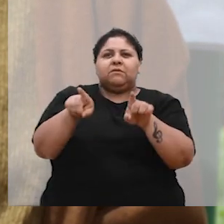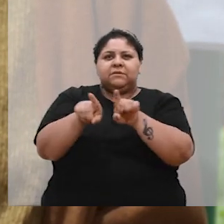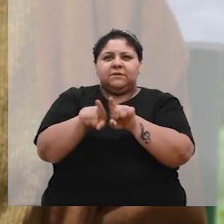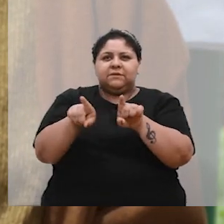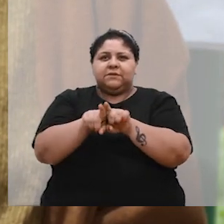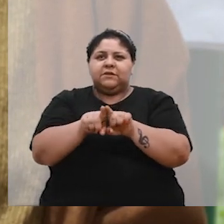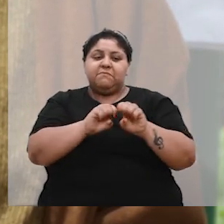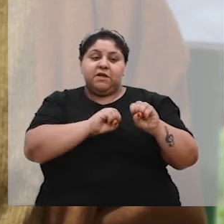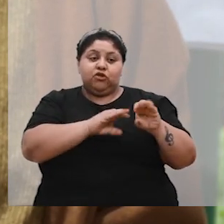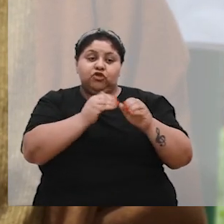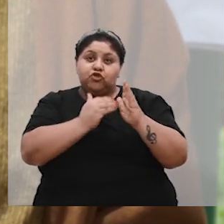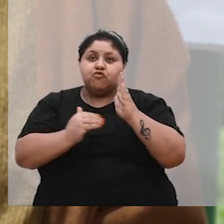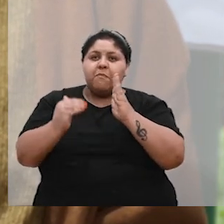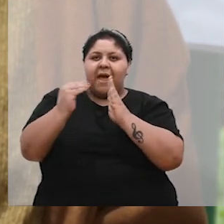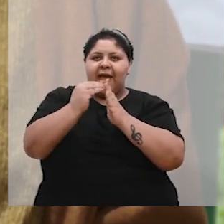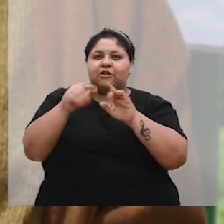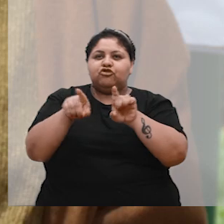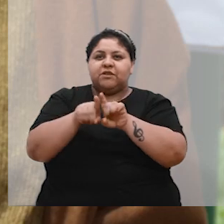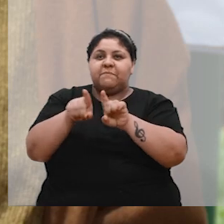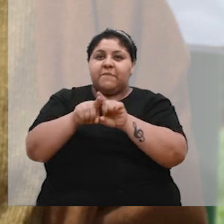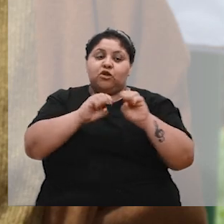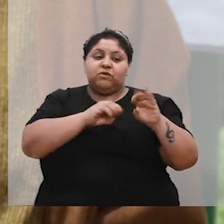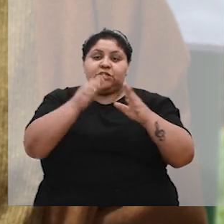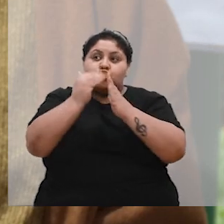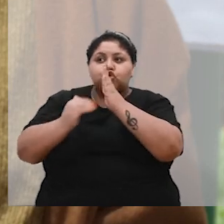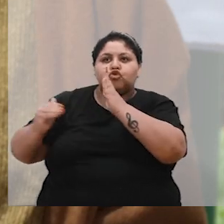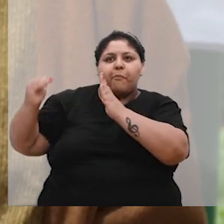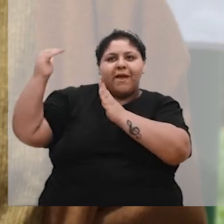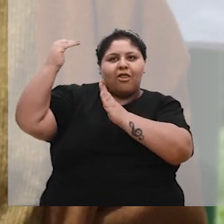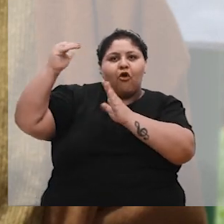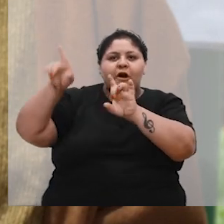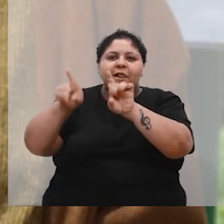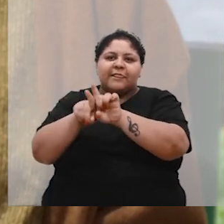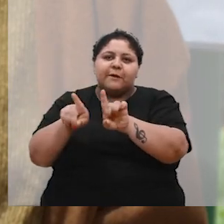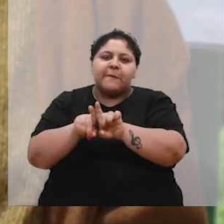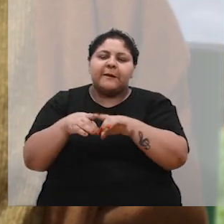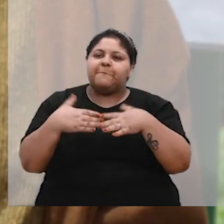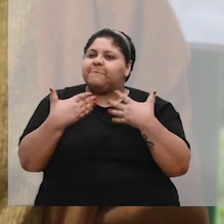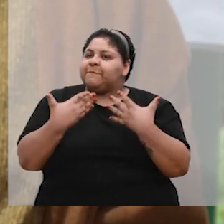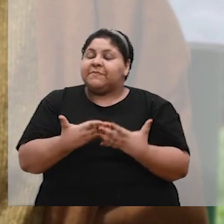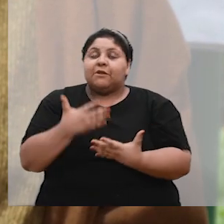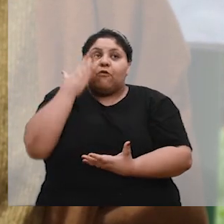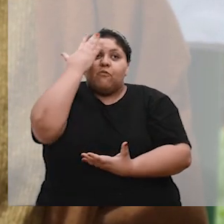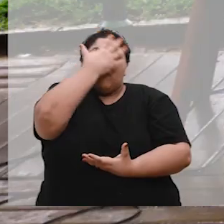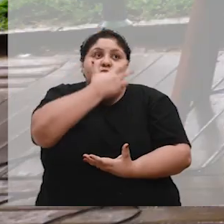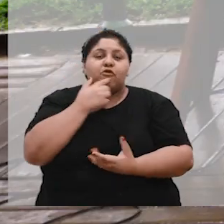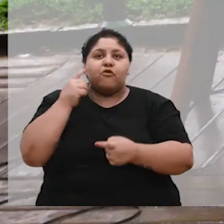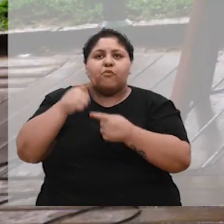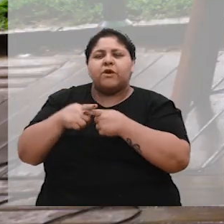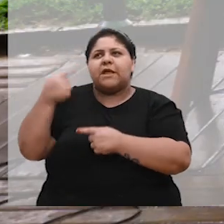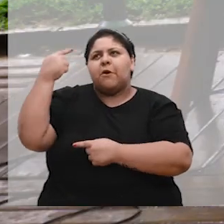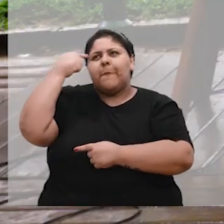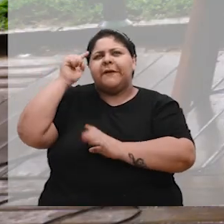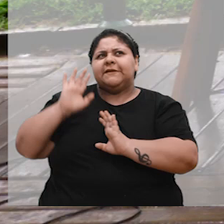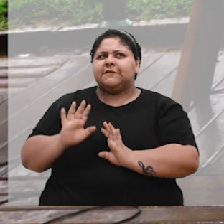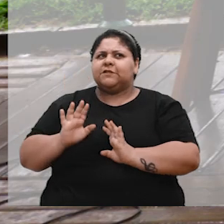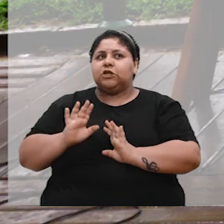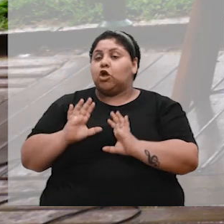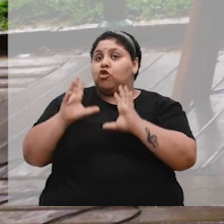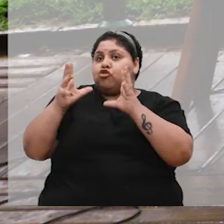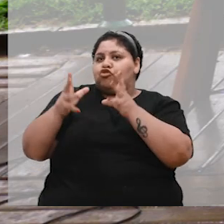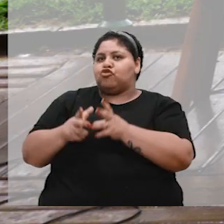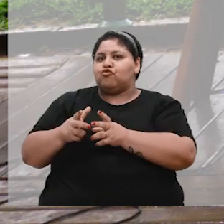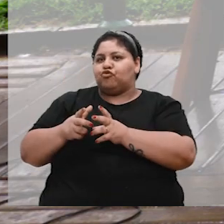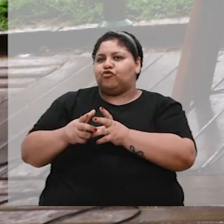curso superior do ensino superior. Então foi algo muito bonito, porque eu pensei, tudo aquilo